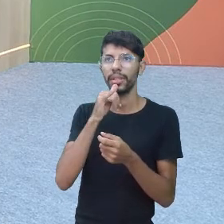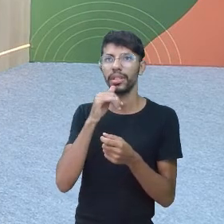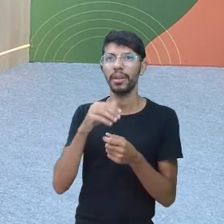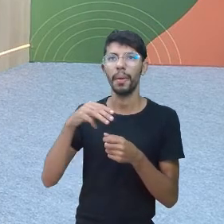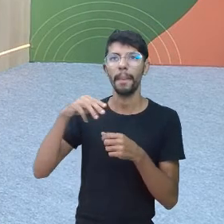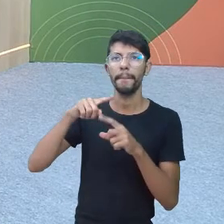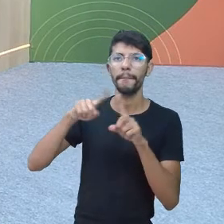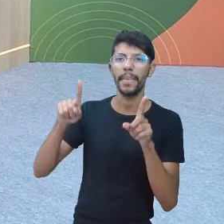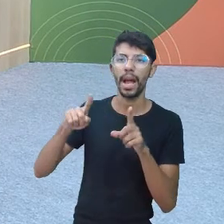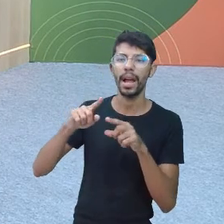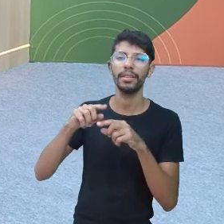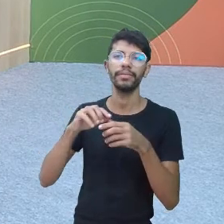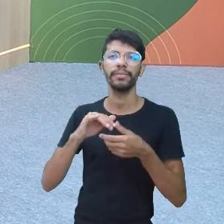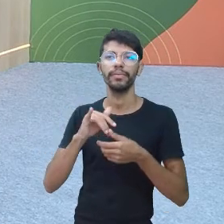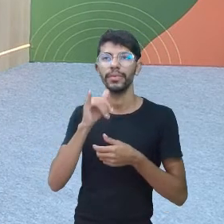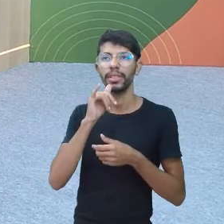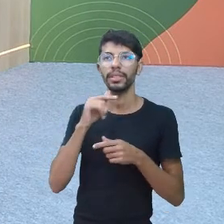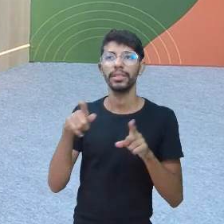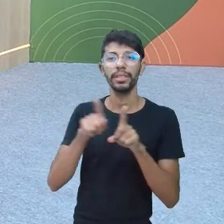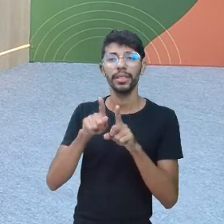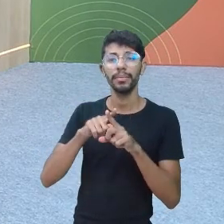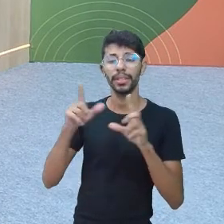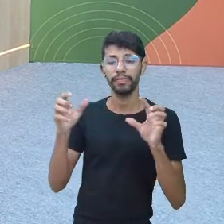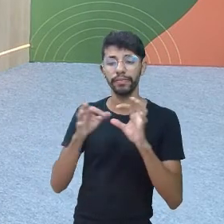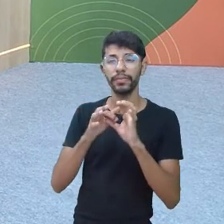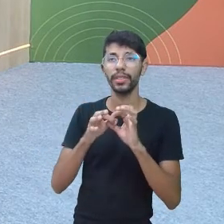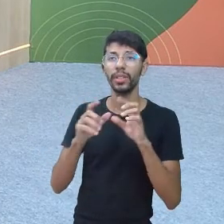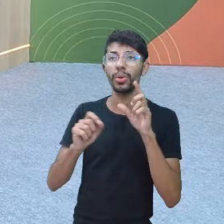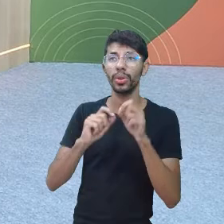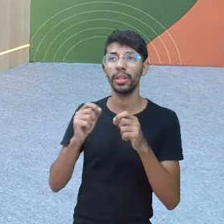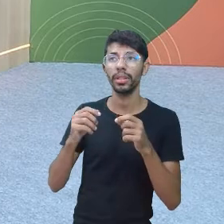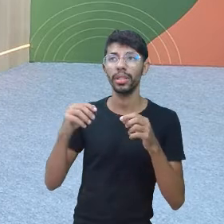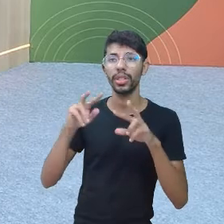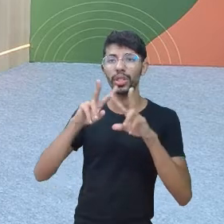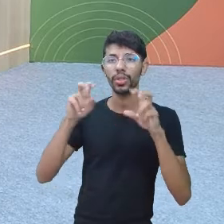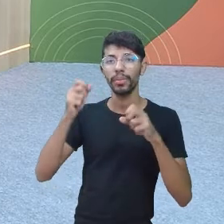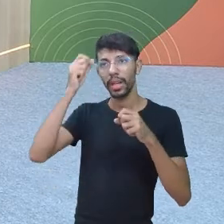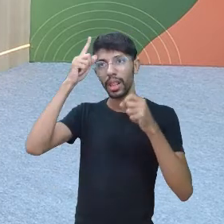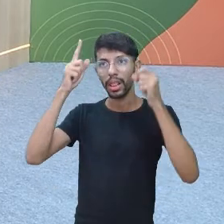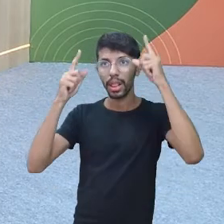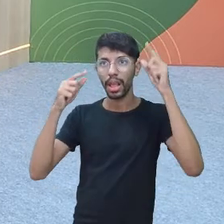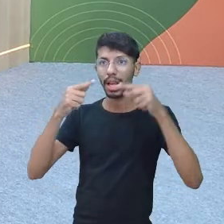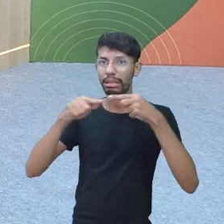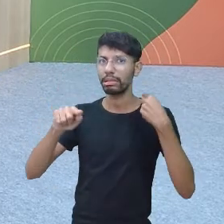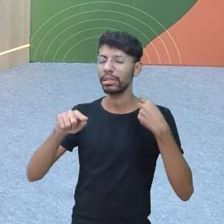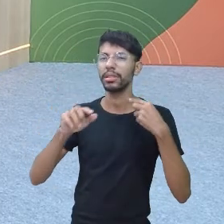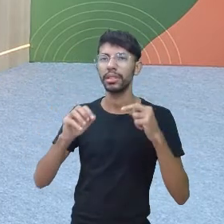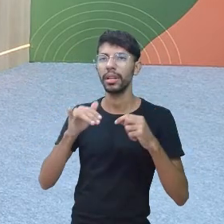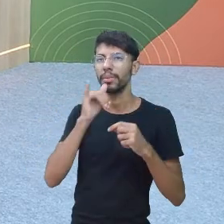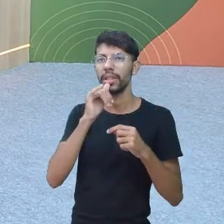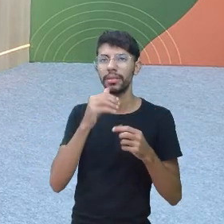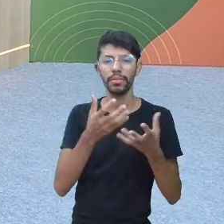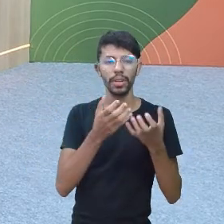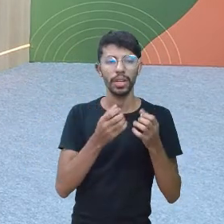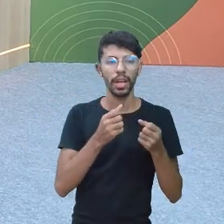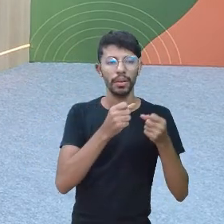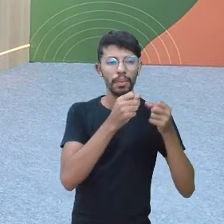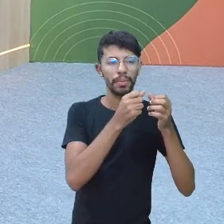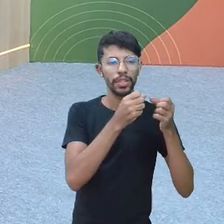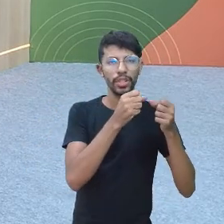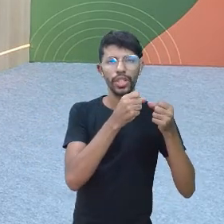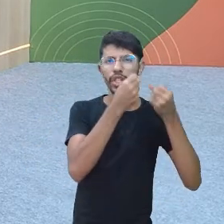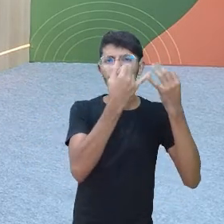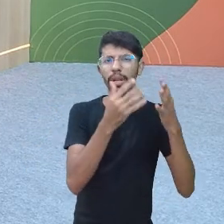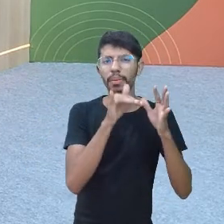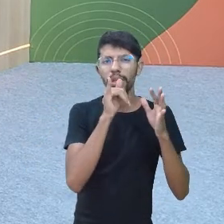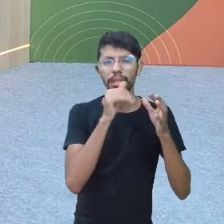porém, também conjunções que servem para dar ideias opostas. Quando eu começo dizendo uma coisa de um jeito e quero terminar dizendo outro. Então,